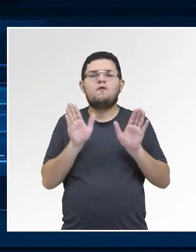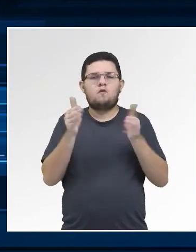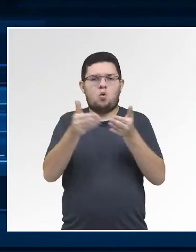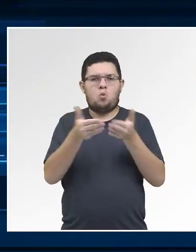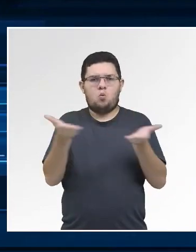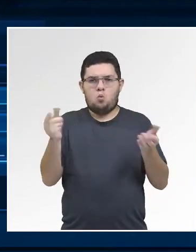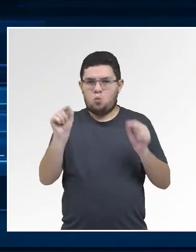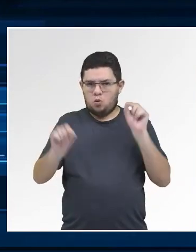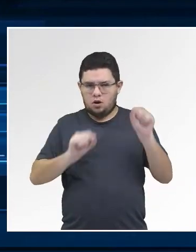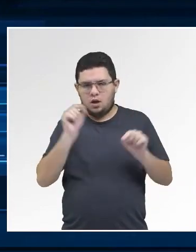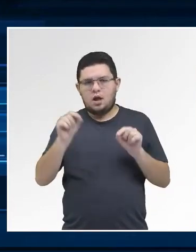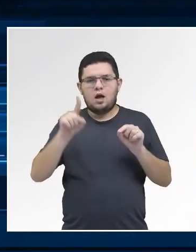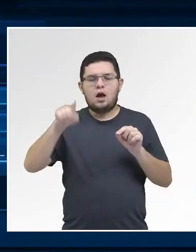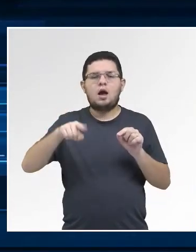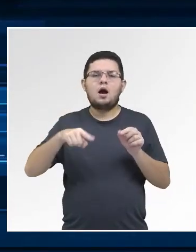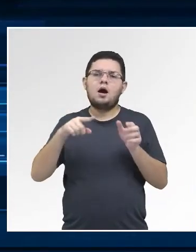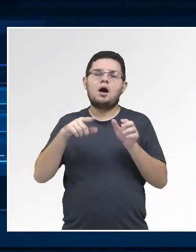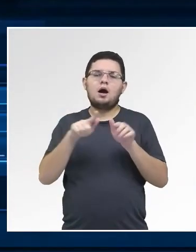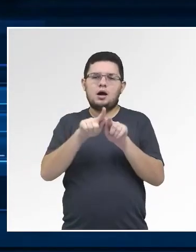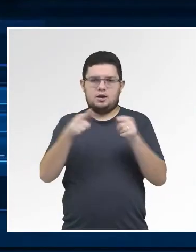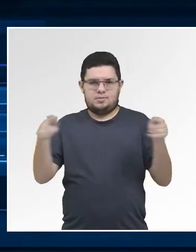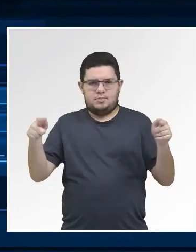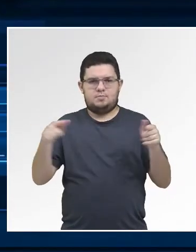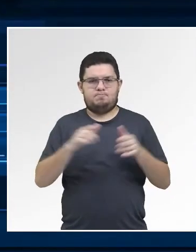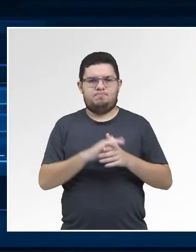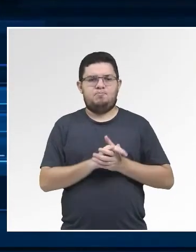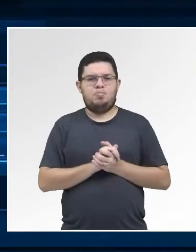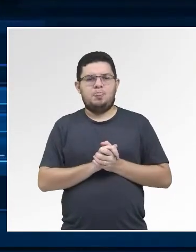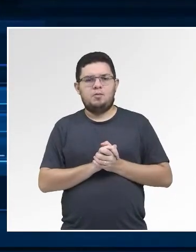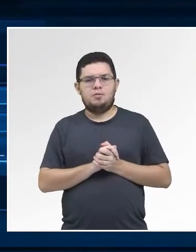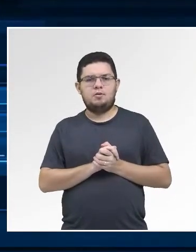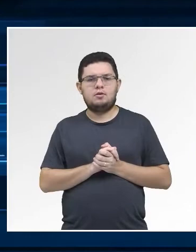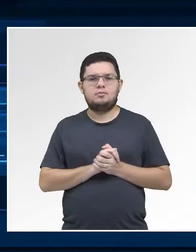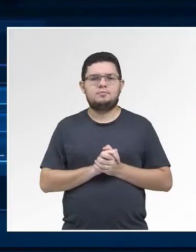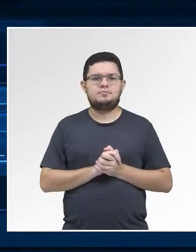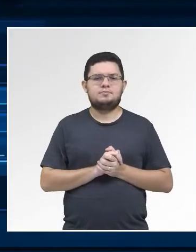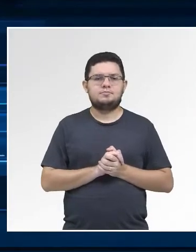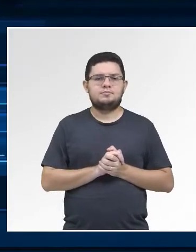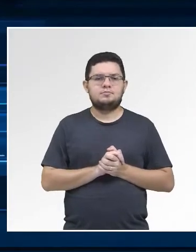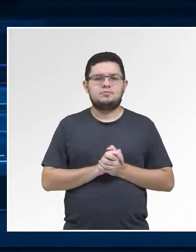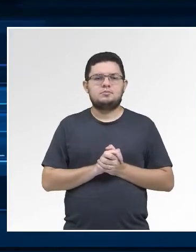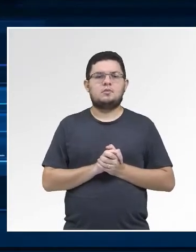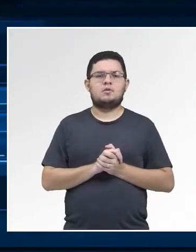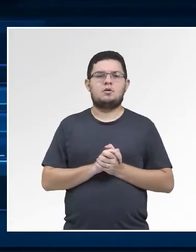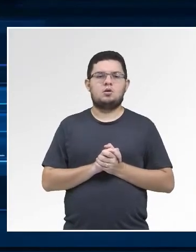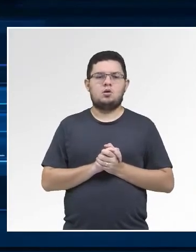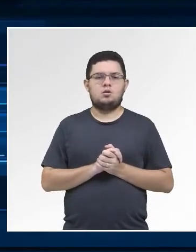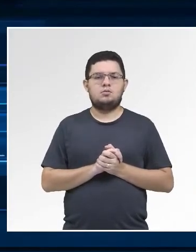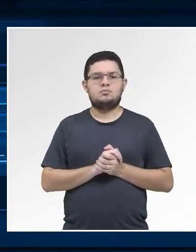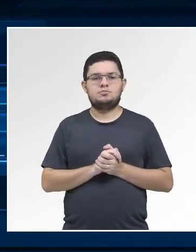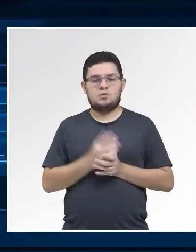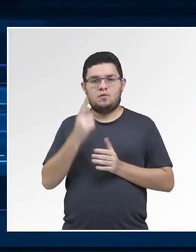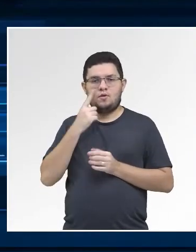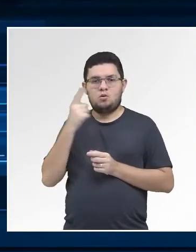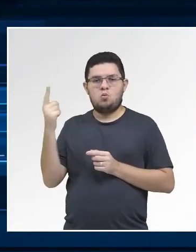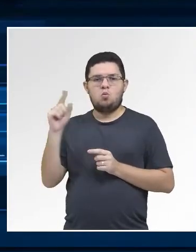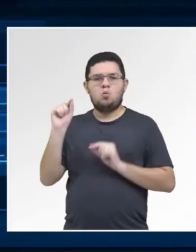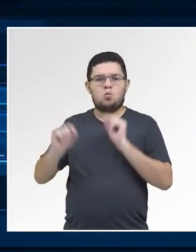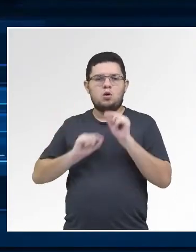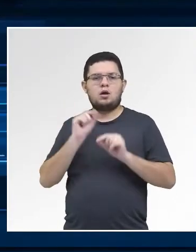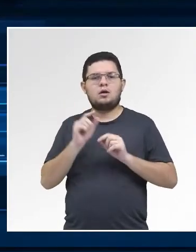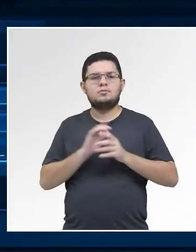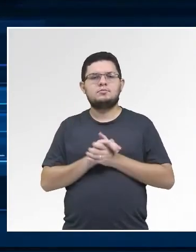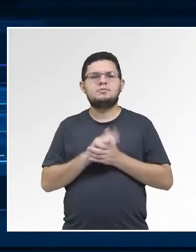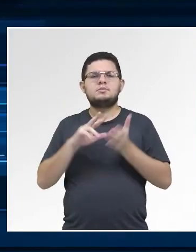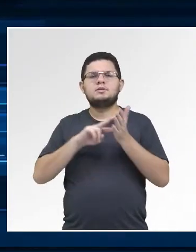de hoje, que já estamos falando sobre ela há algum tempo, ok? Então, olha só. Né, afastar aqui para vocês só verem o que